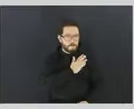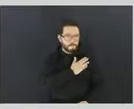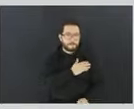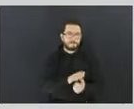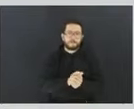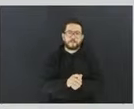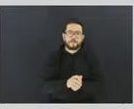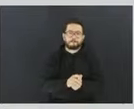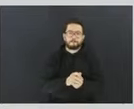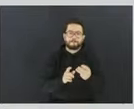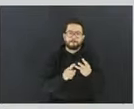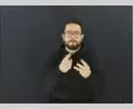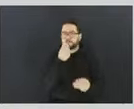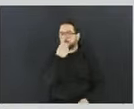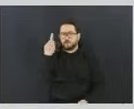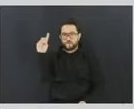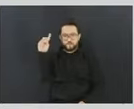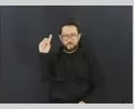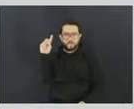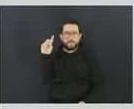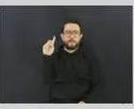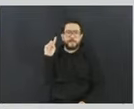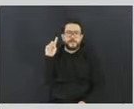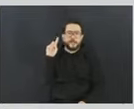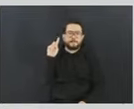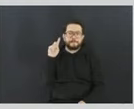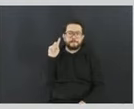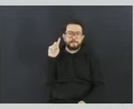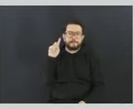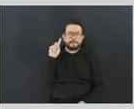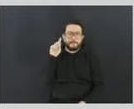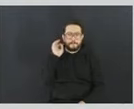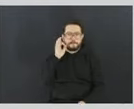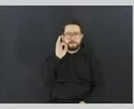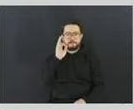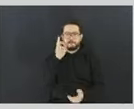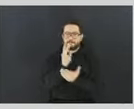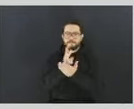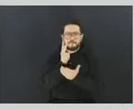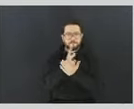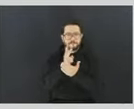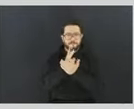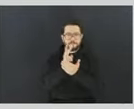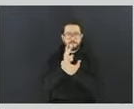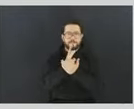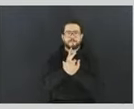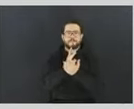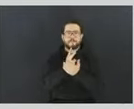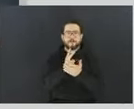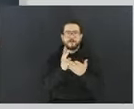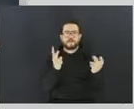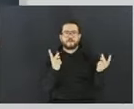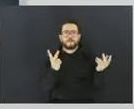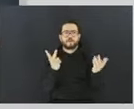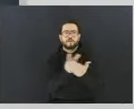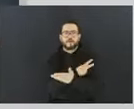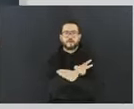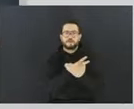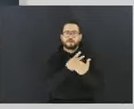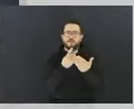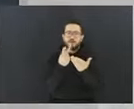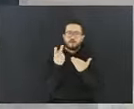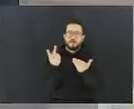assumimos aqui, a praça Eufrásio Correia estava entregue aqui para os drogados e desocupados, desde que eu